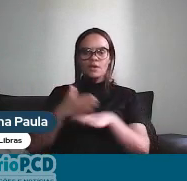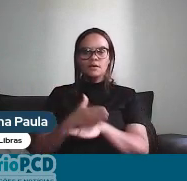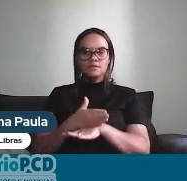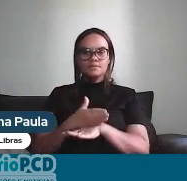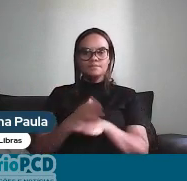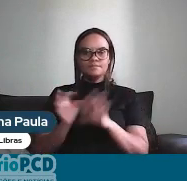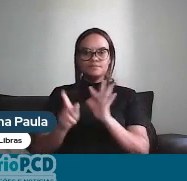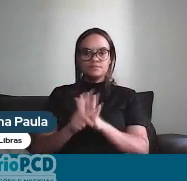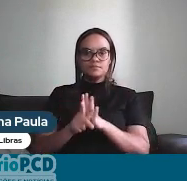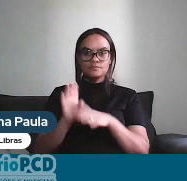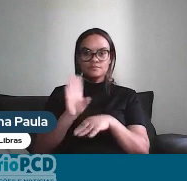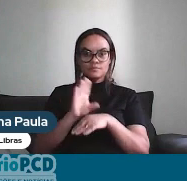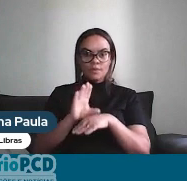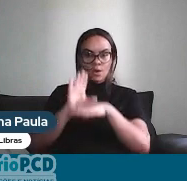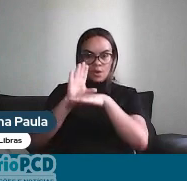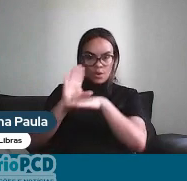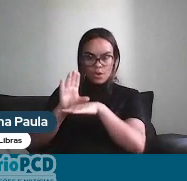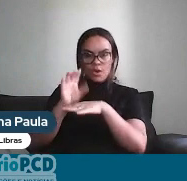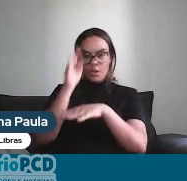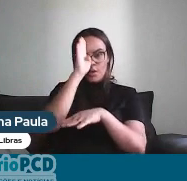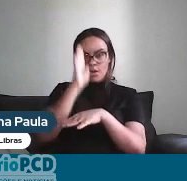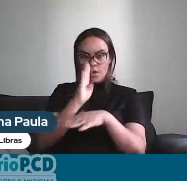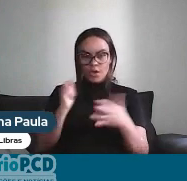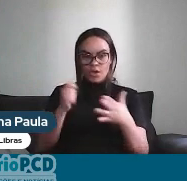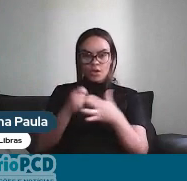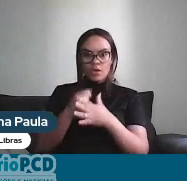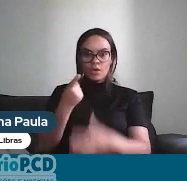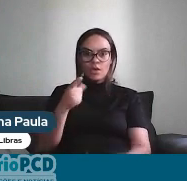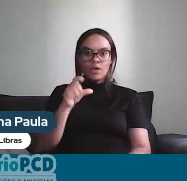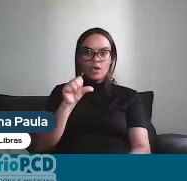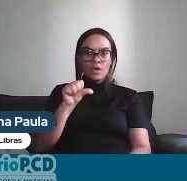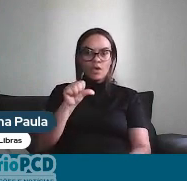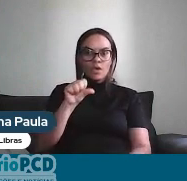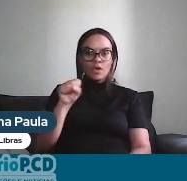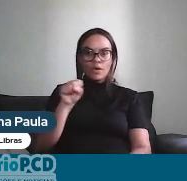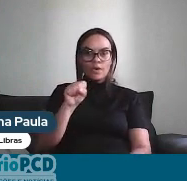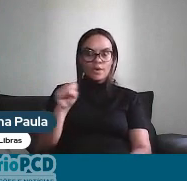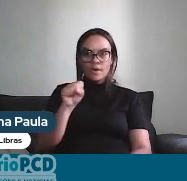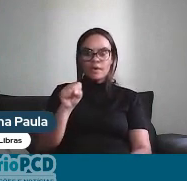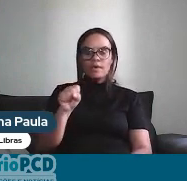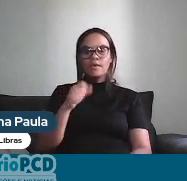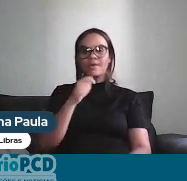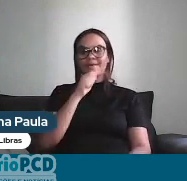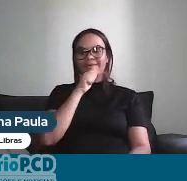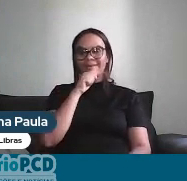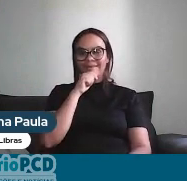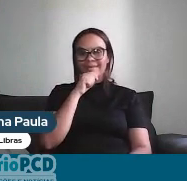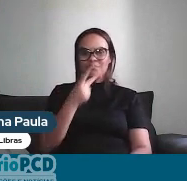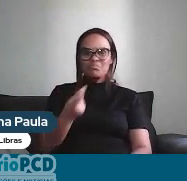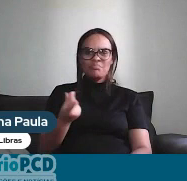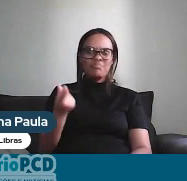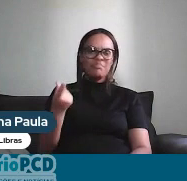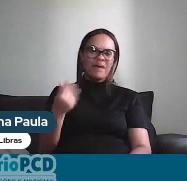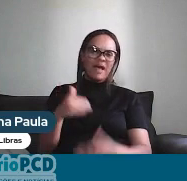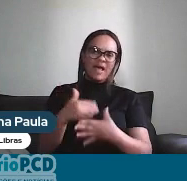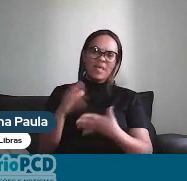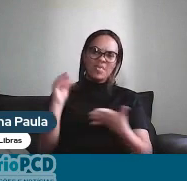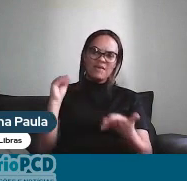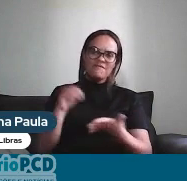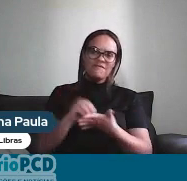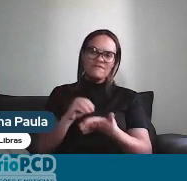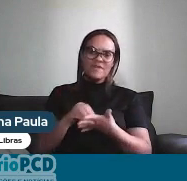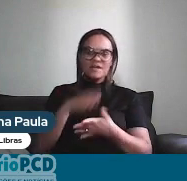própria Constituição brasileira determina desde 88, nós ainda estamos muito longe de fazer com que pessoas